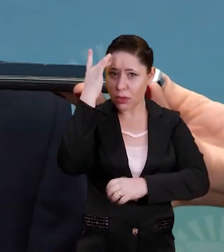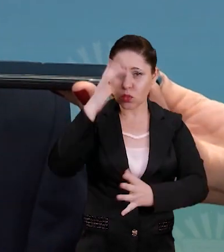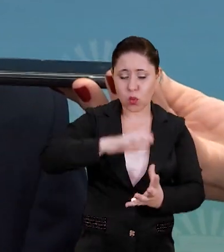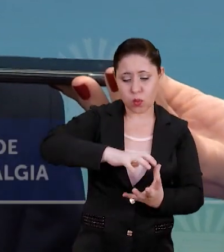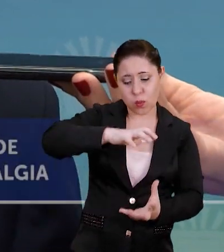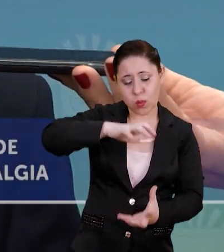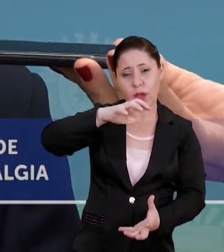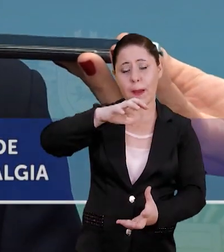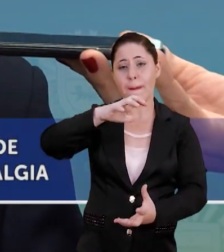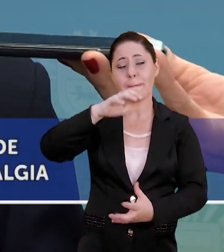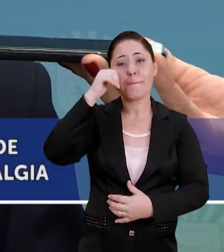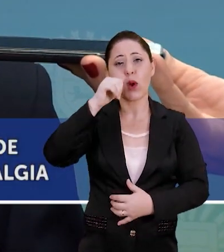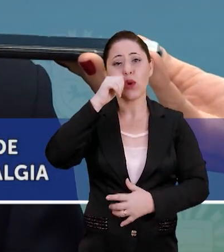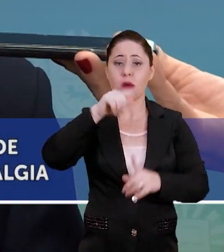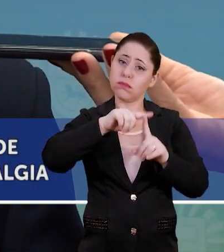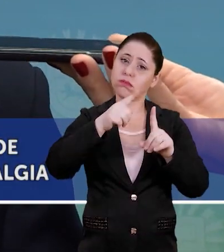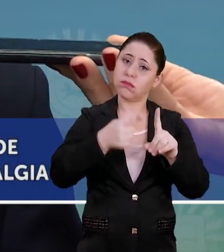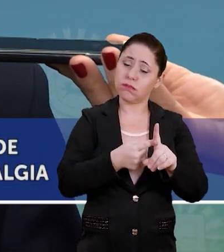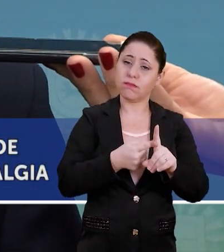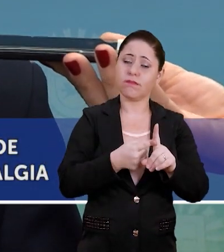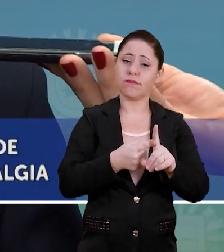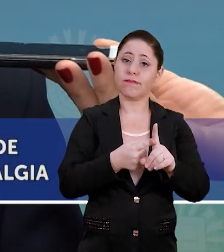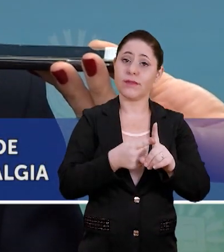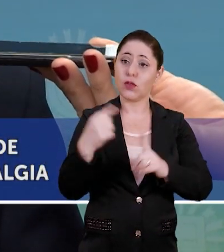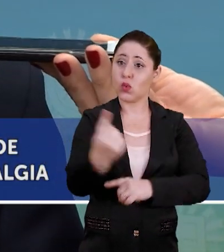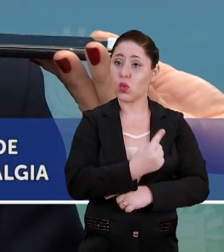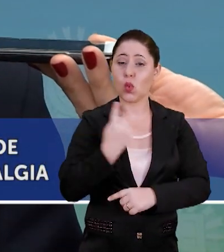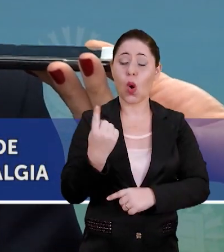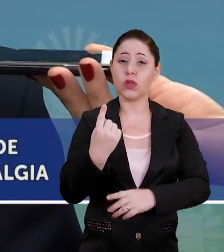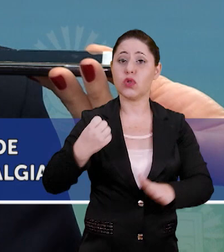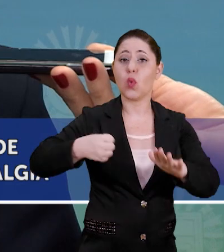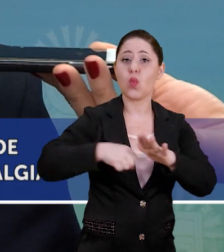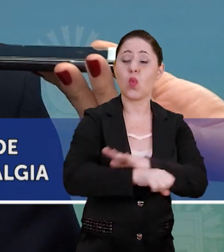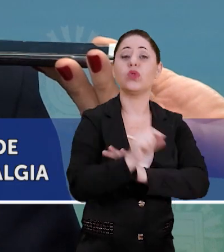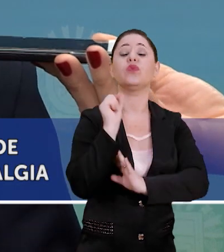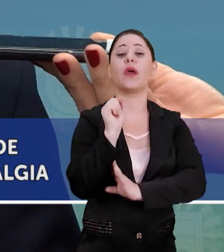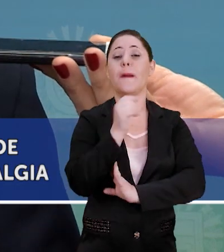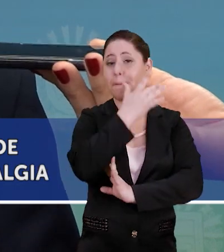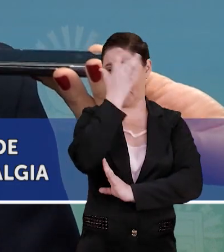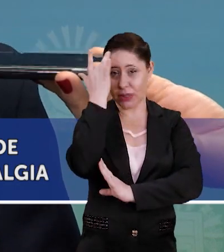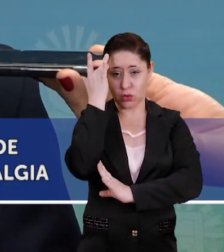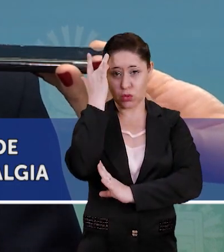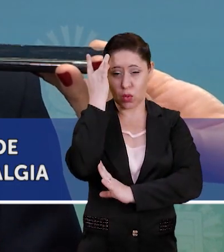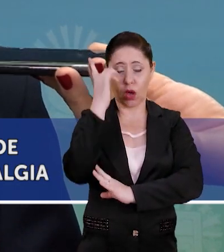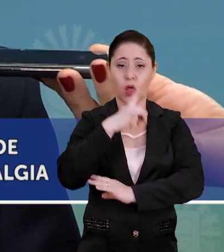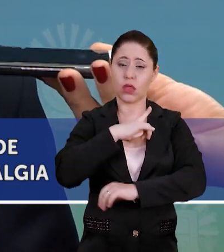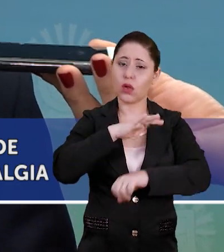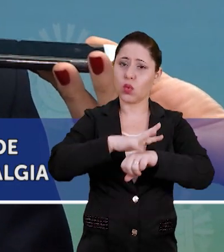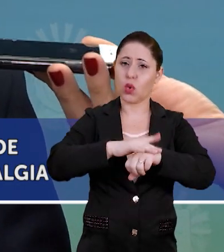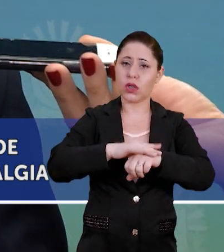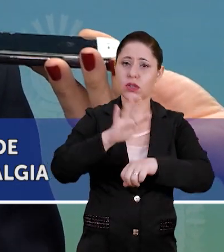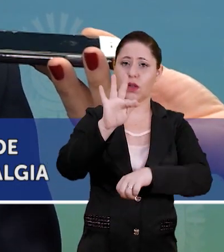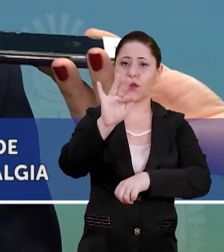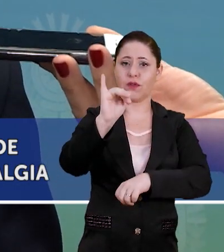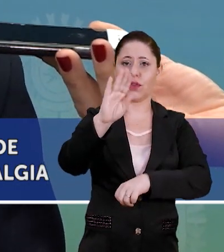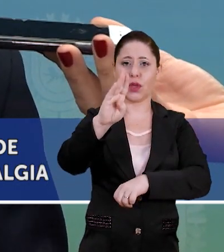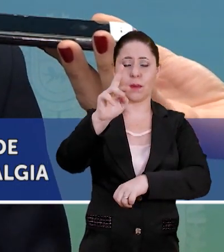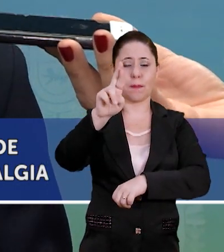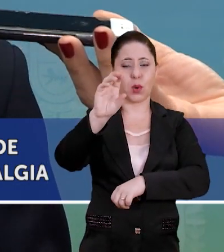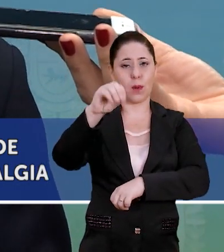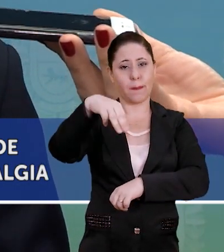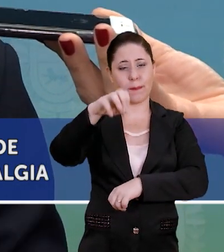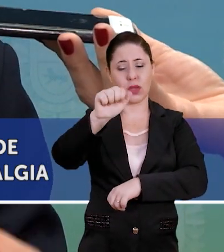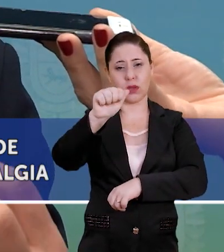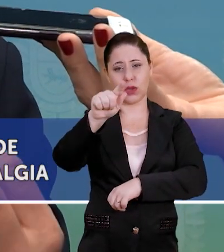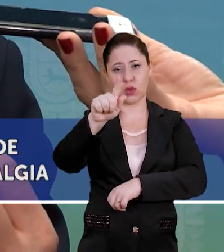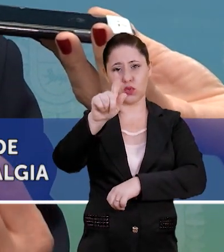deficiência, pessoas idosas, mulheres grávidas, né? E nós estamos incluindo as pessoas portadoras de fibromialgia,